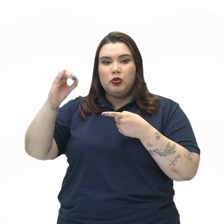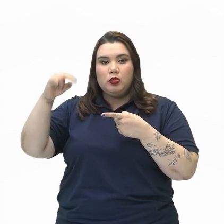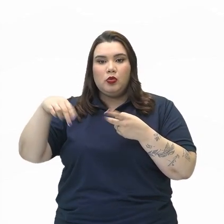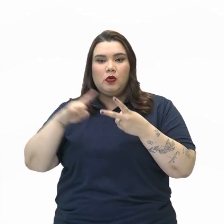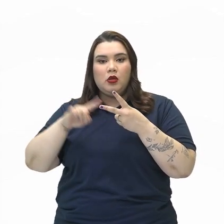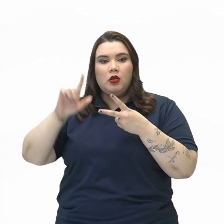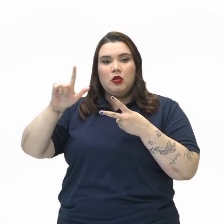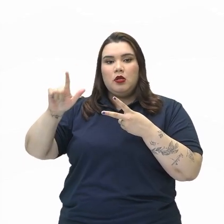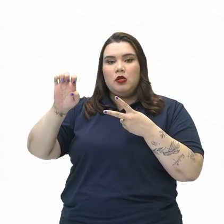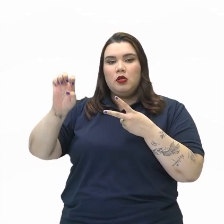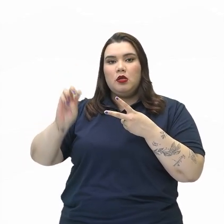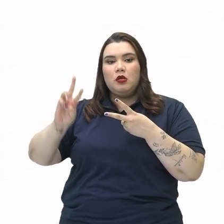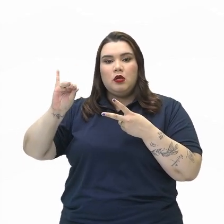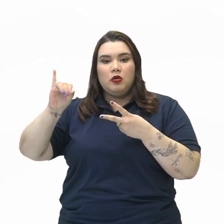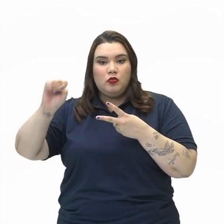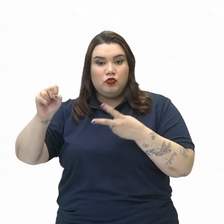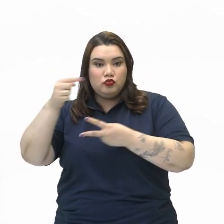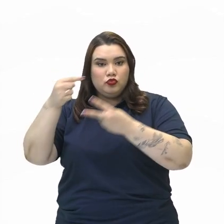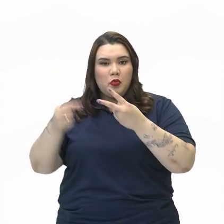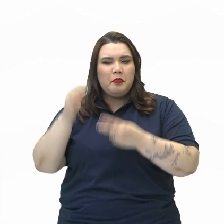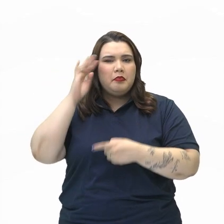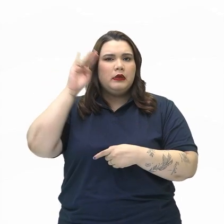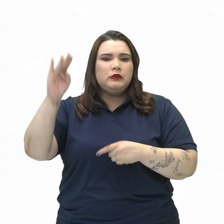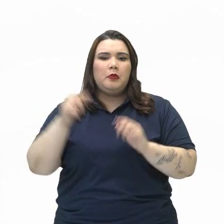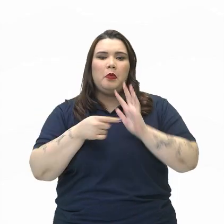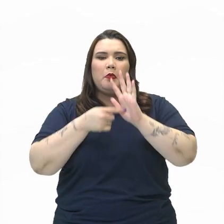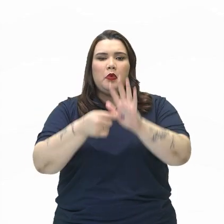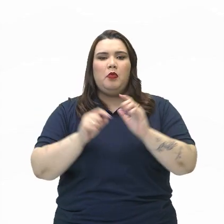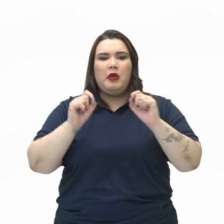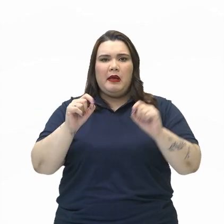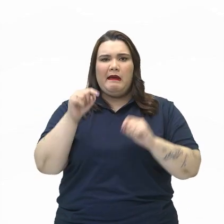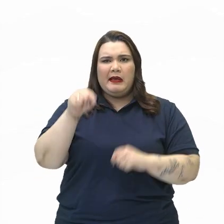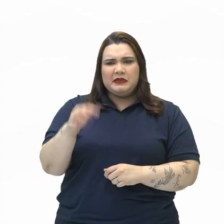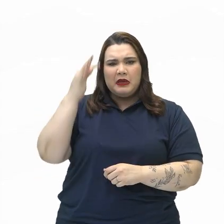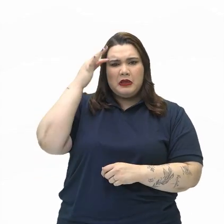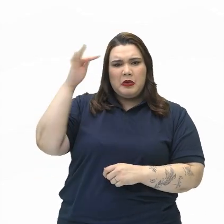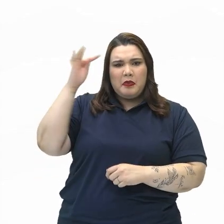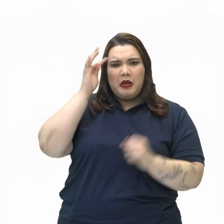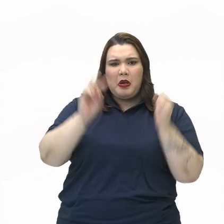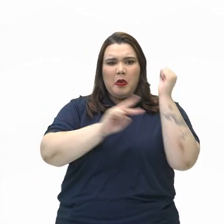mais mostraram como a eugenia é consequência de uma